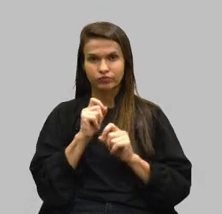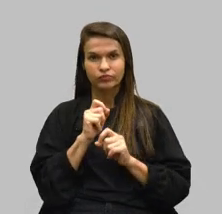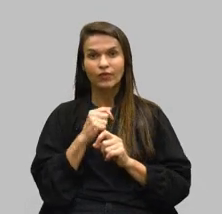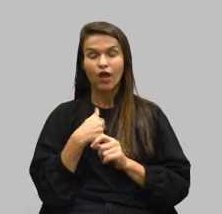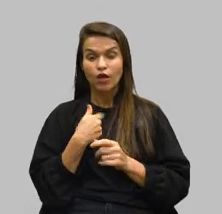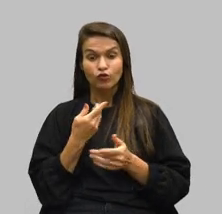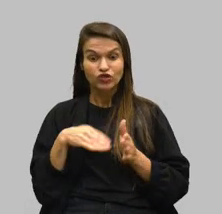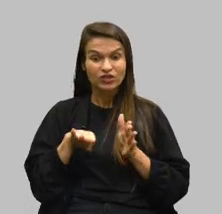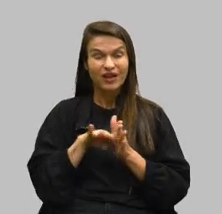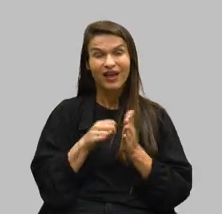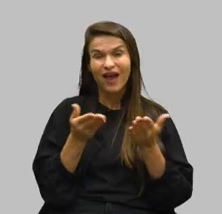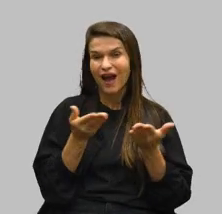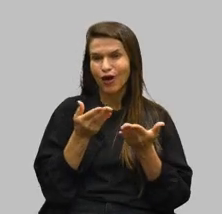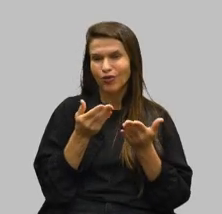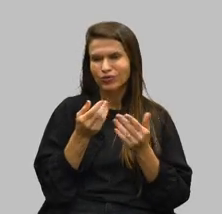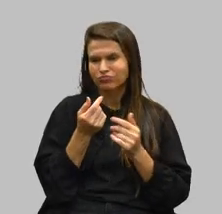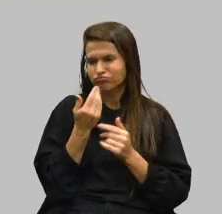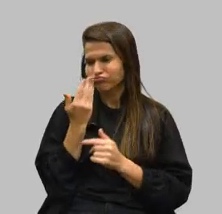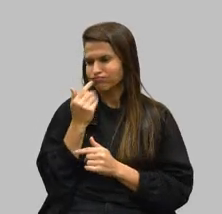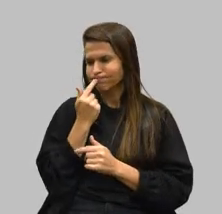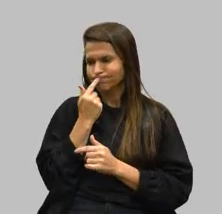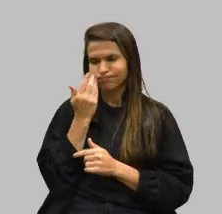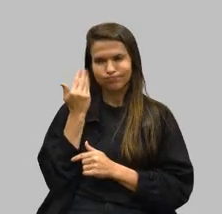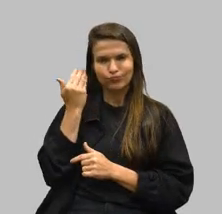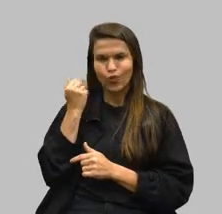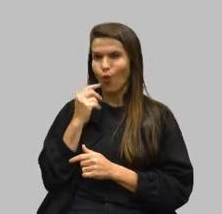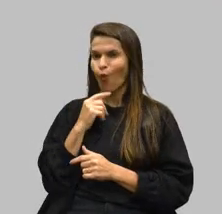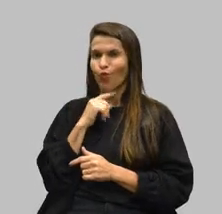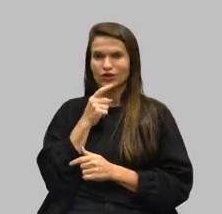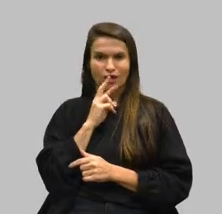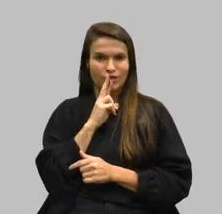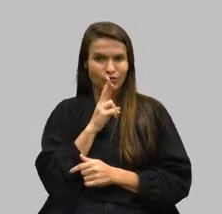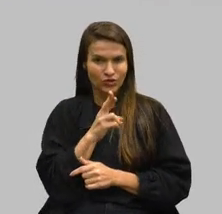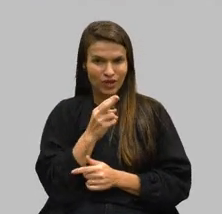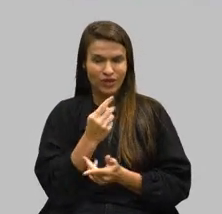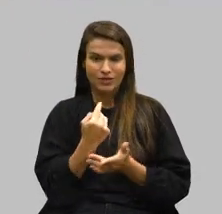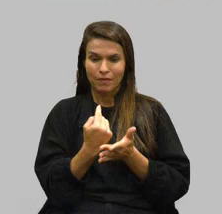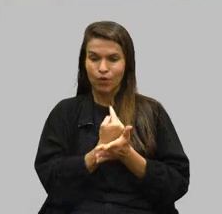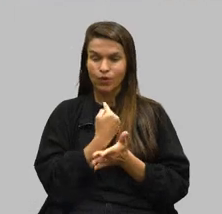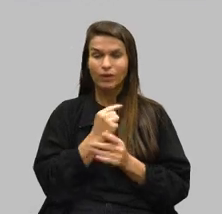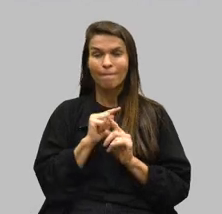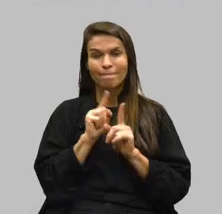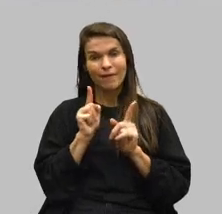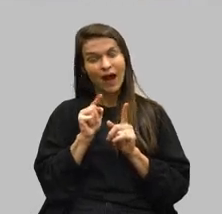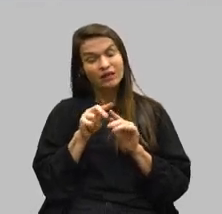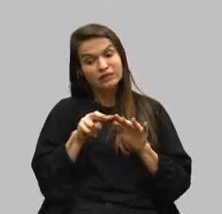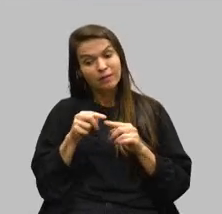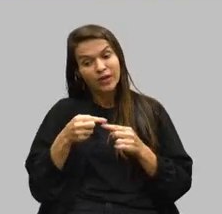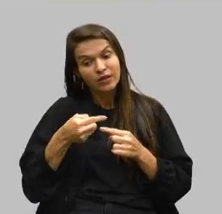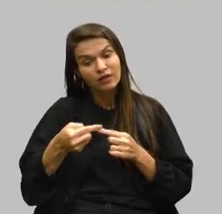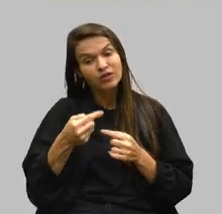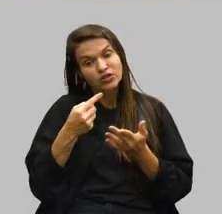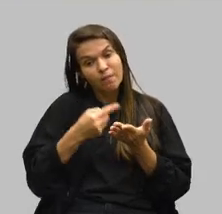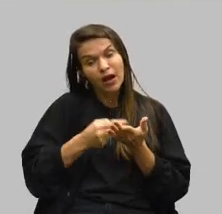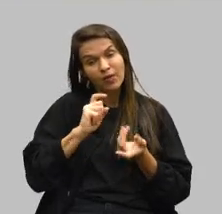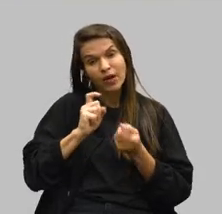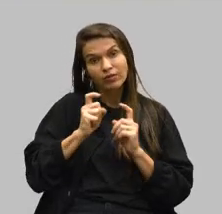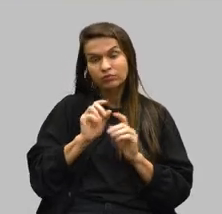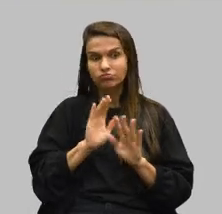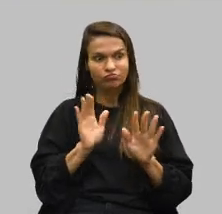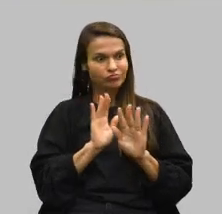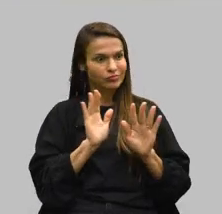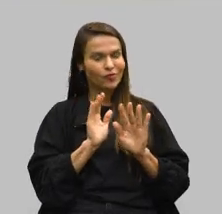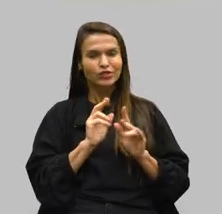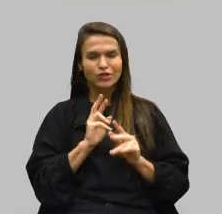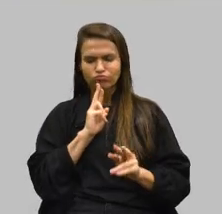acabei de chegar lá tem pouco tempo eu ainda não consigo responder essa pergunta mas talvez semana que vem a gente marca uma reunião não você